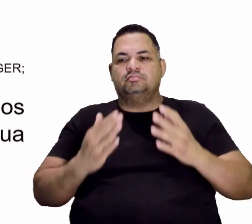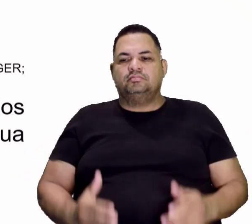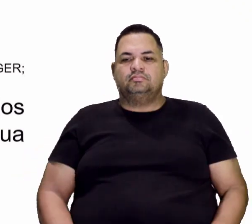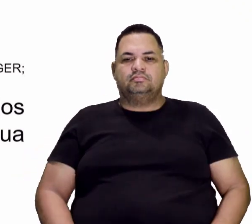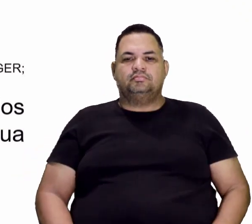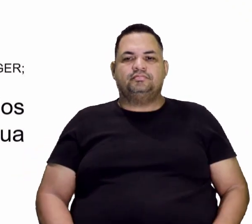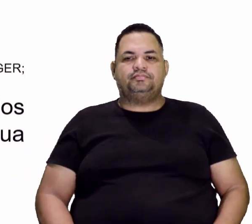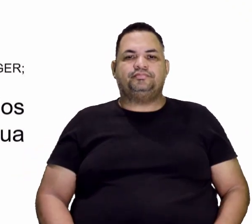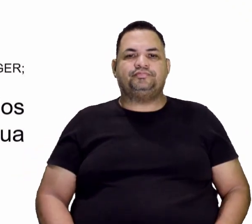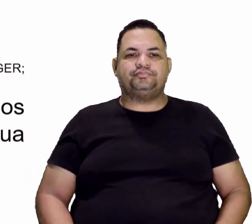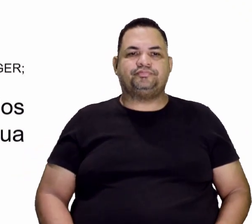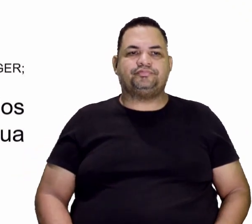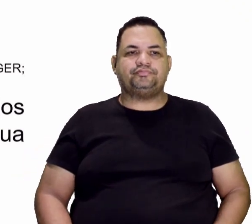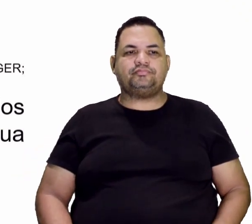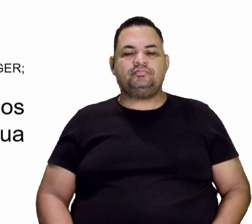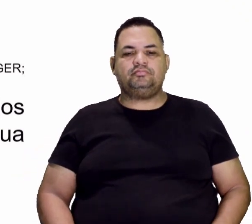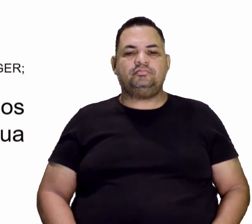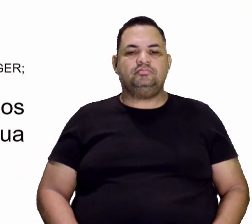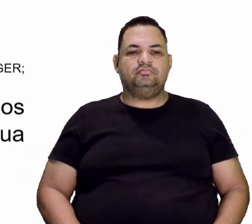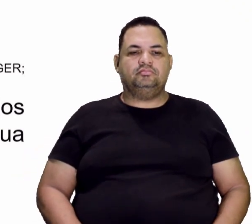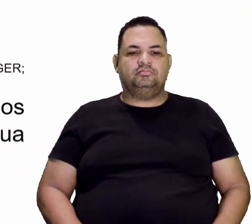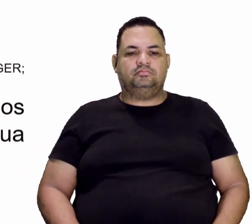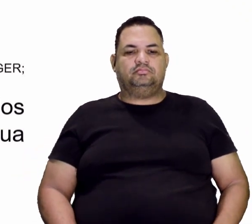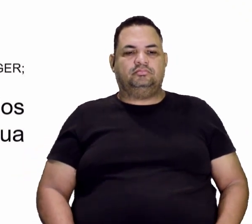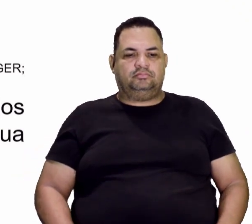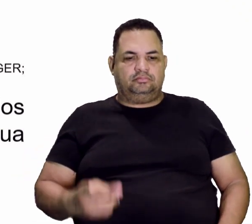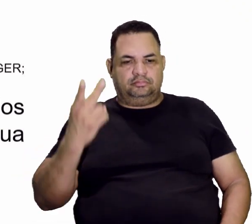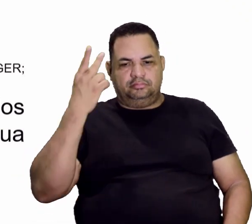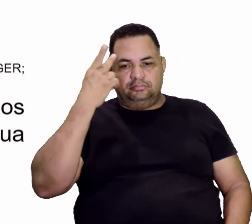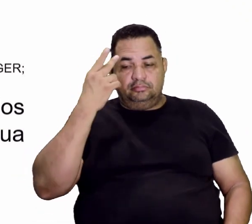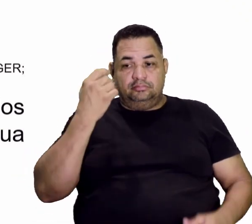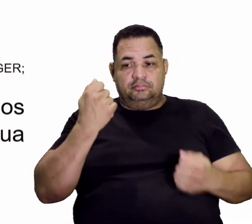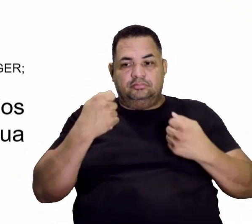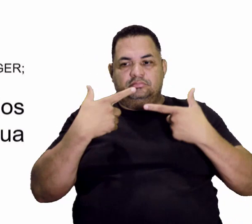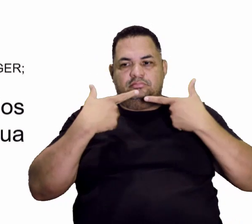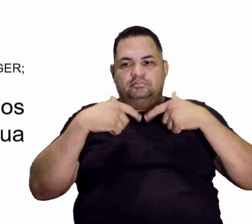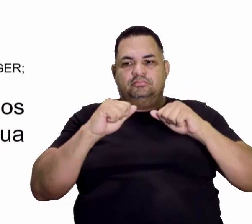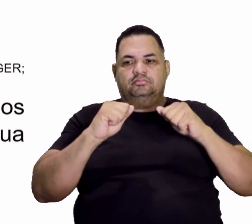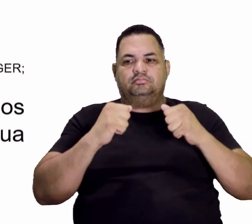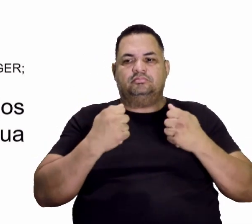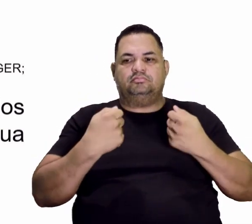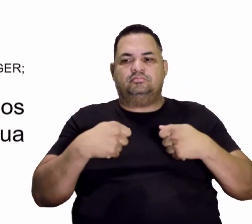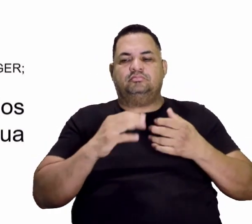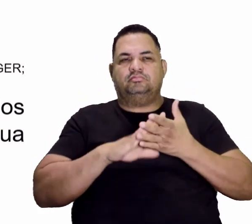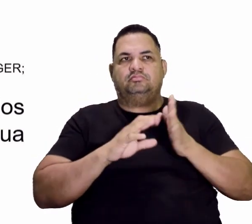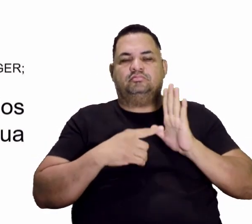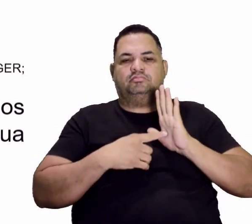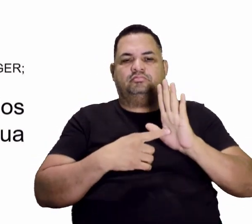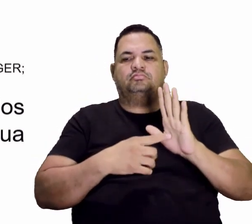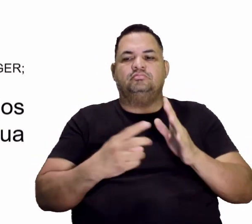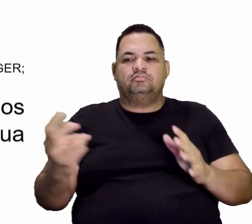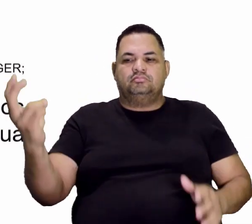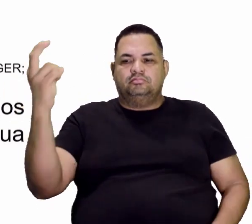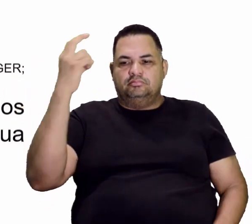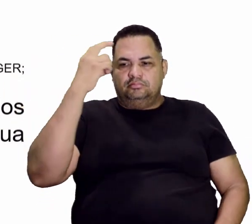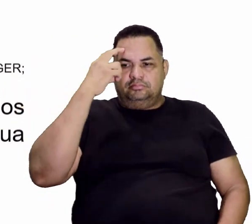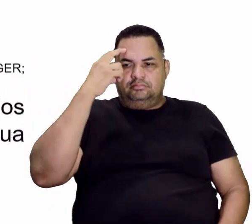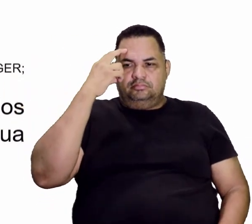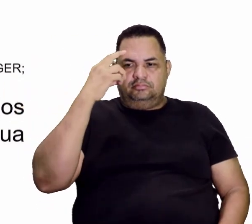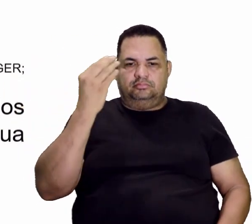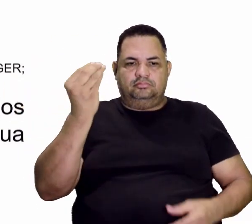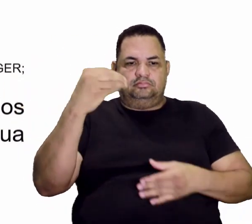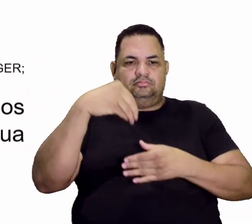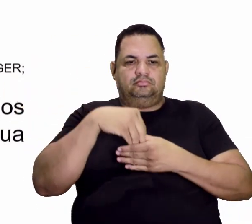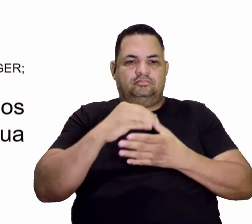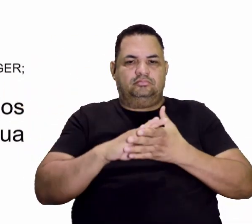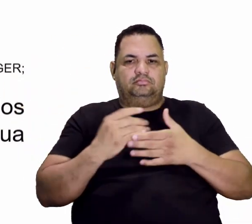aí. Aqui, em forma geral, a linguagem permite você expressar a cultura